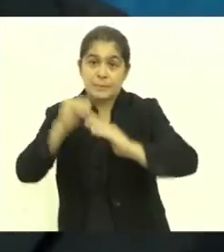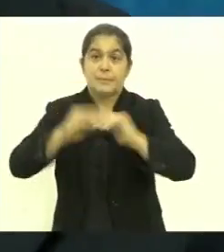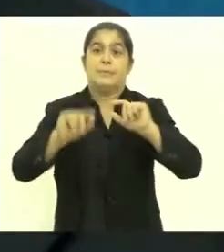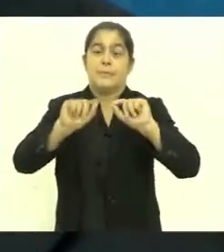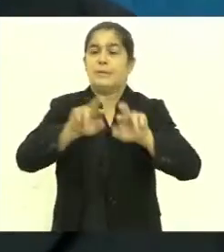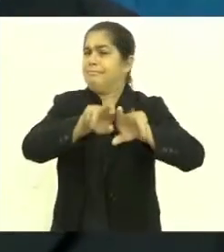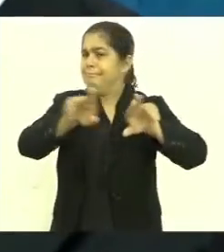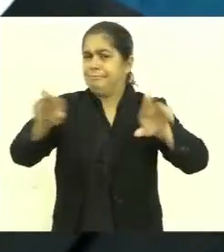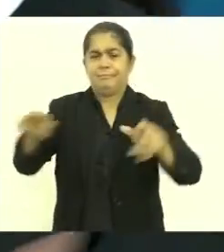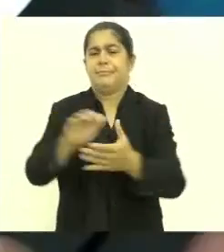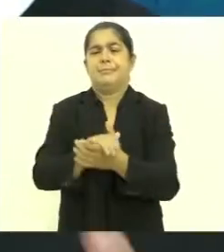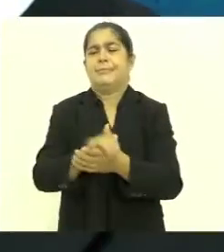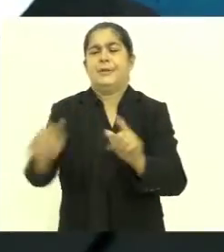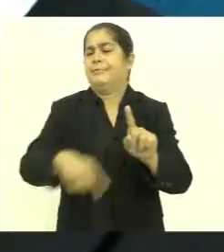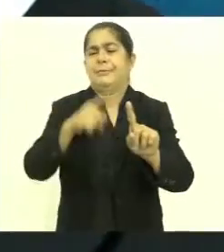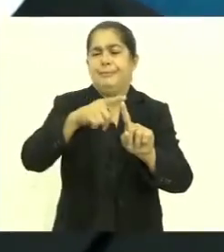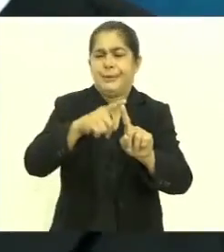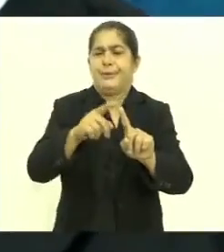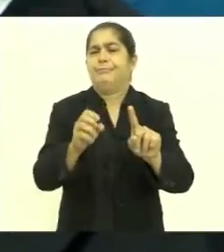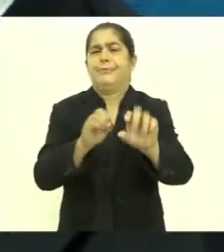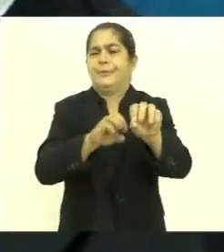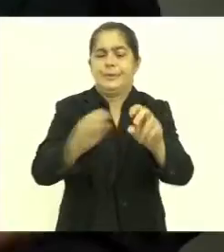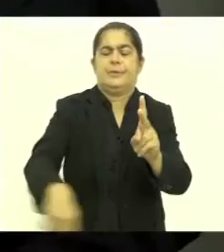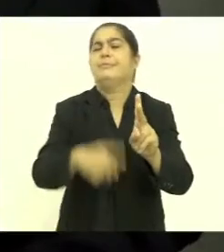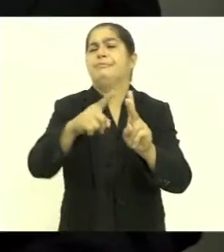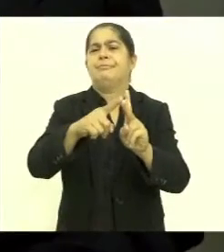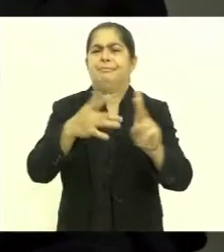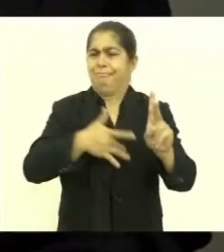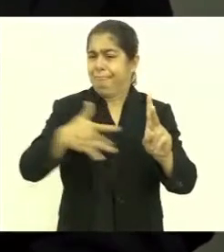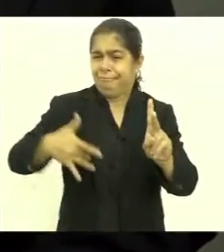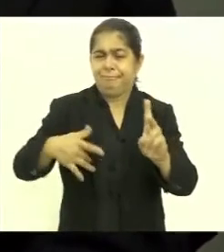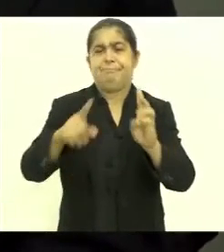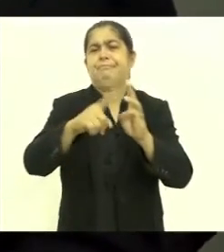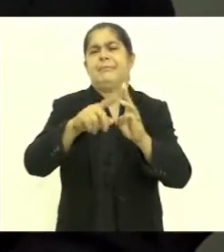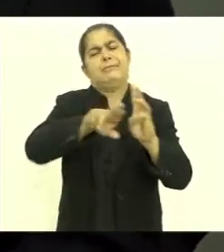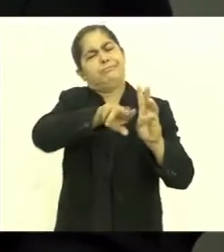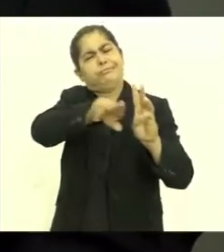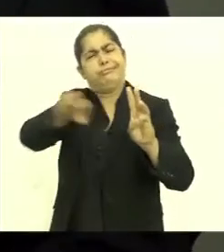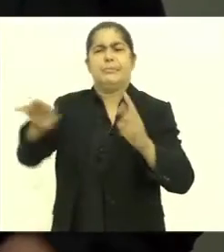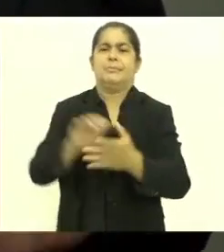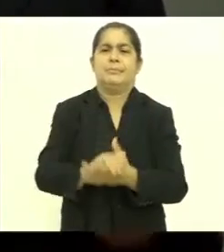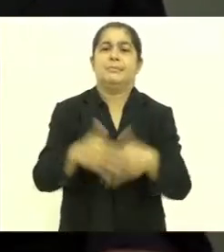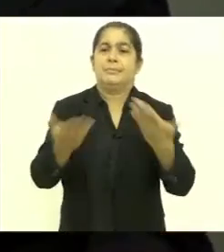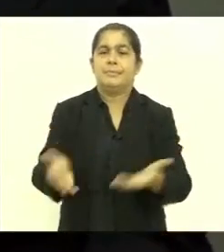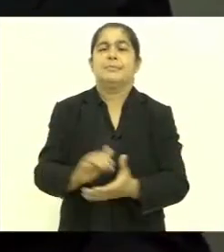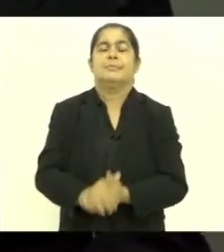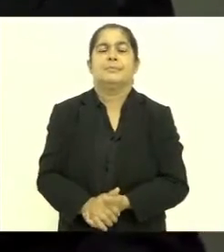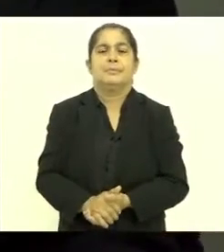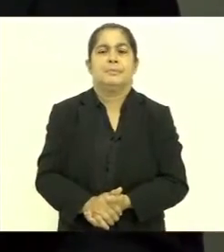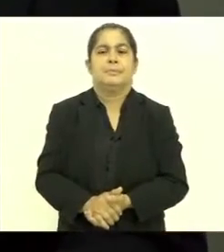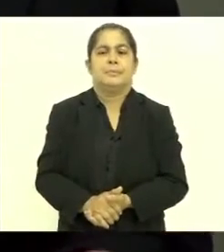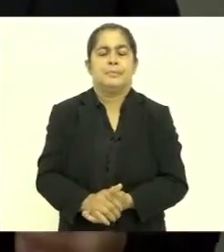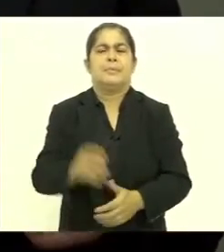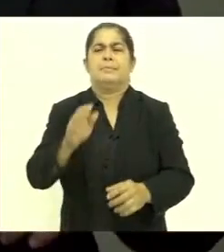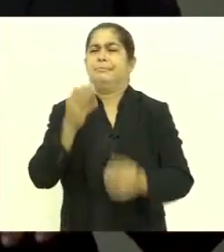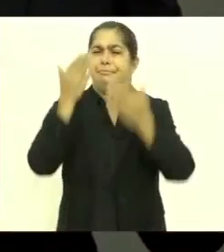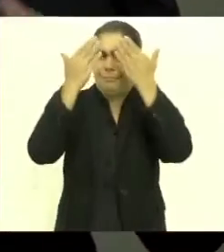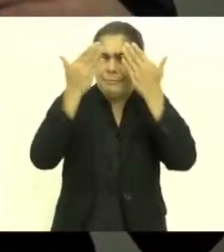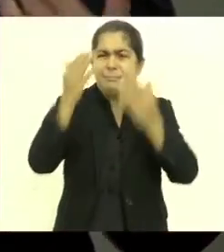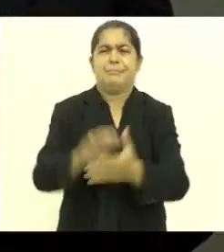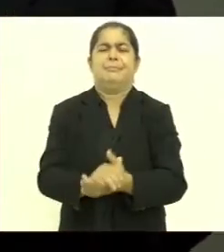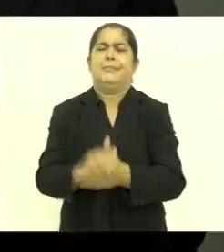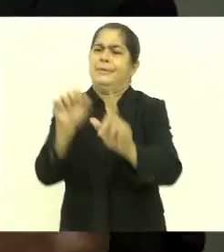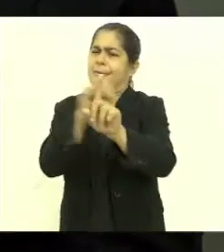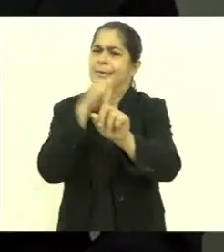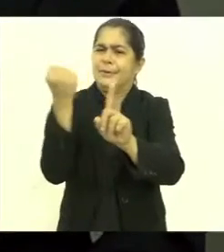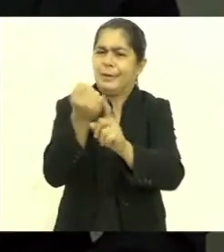surdo. E esses profissionais são de várias áreas, tanto da área da educação, como da área de saúde, como áreas afins. Temos